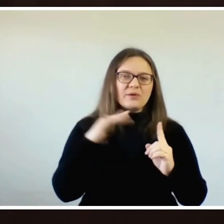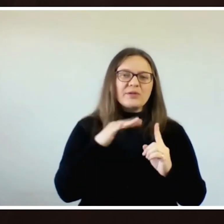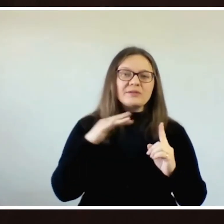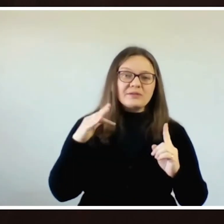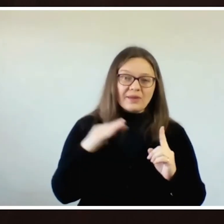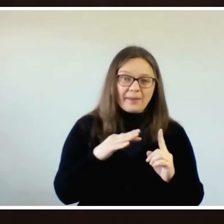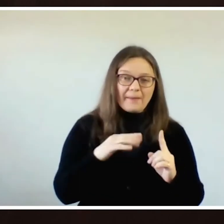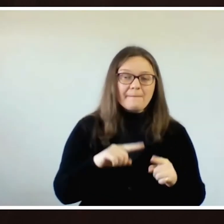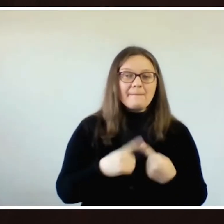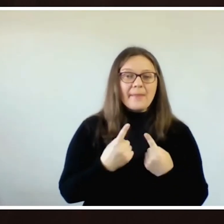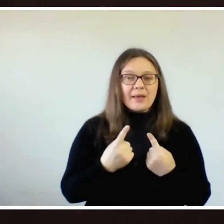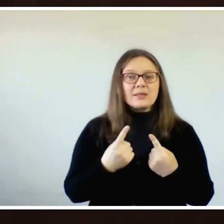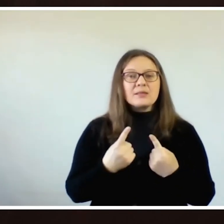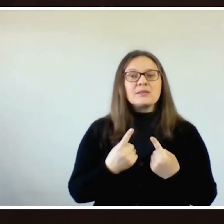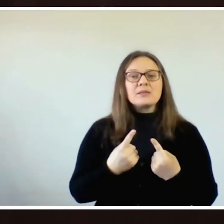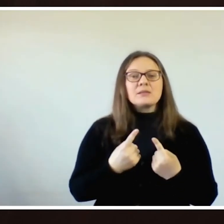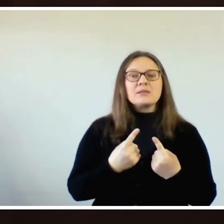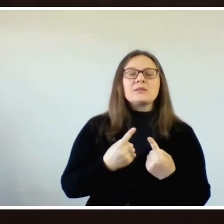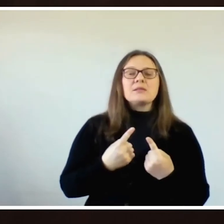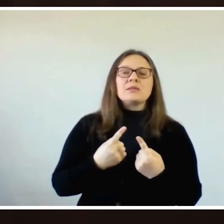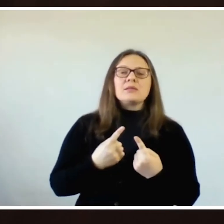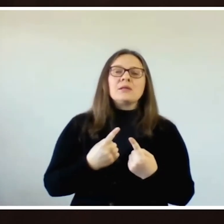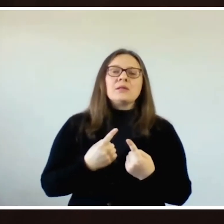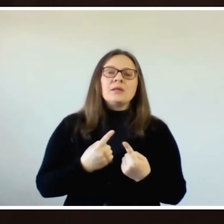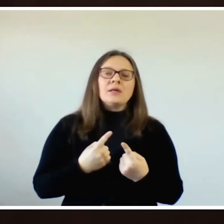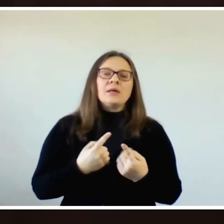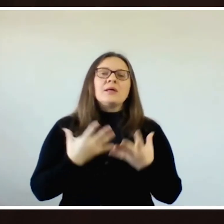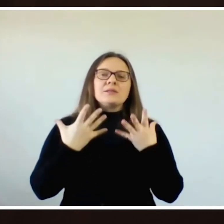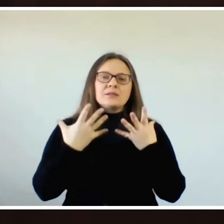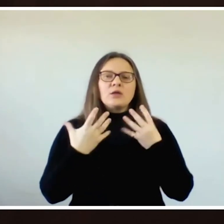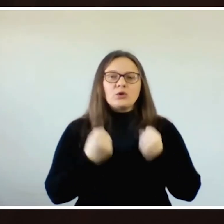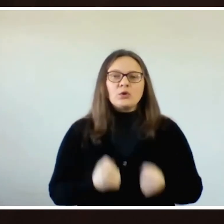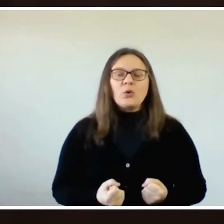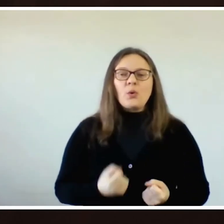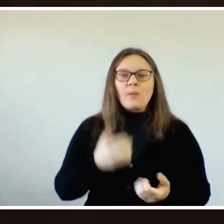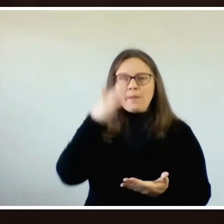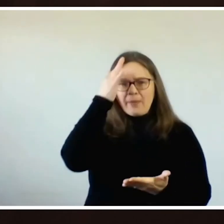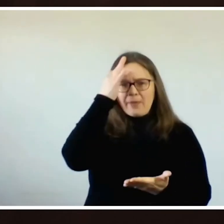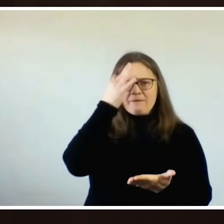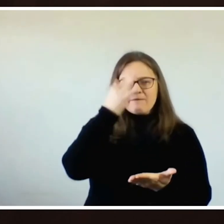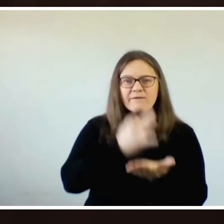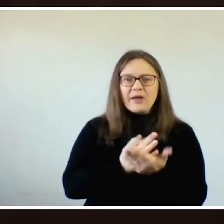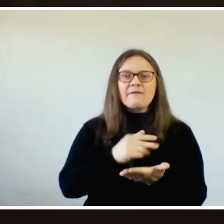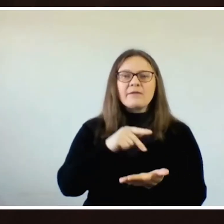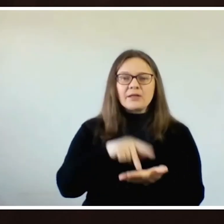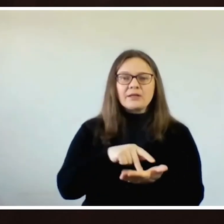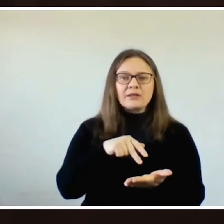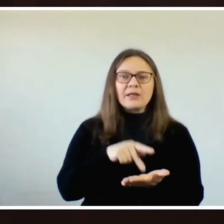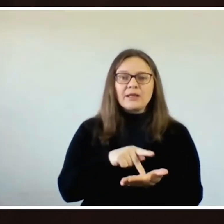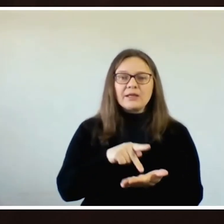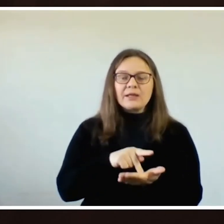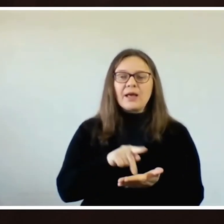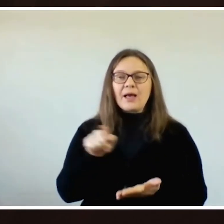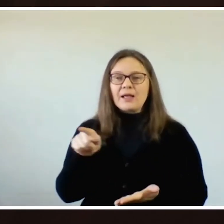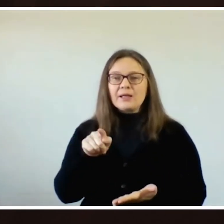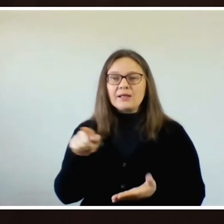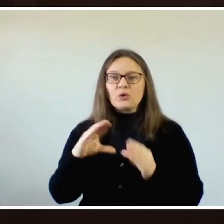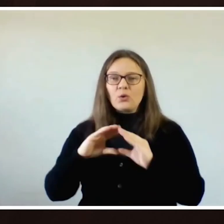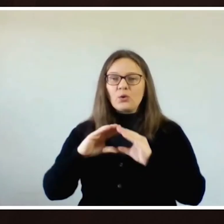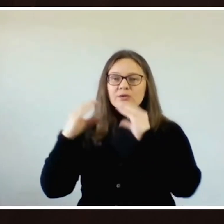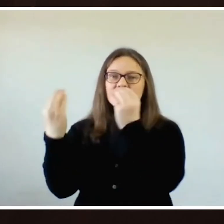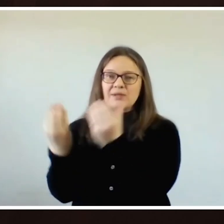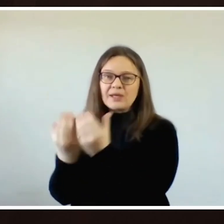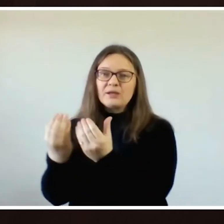firmemente à fé de Niceia. E Valente no Oriente se rendeu ao arianismo. Você vê que não morre, né,